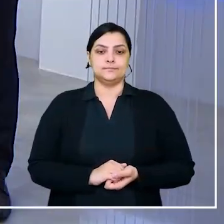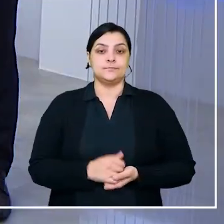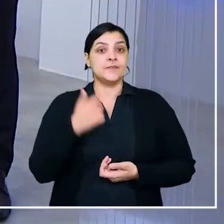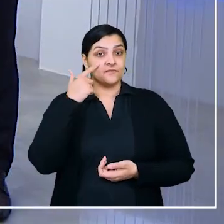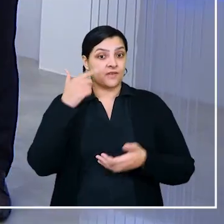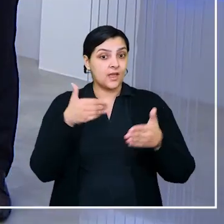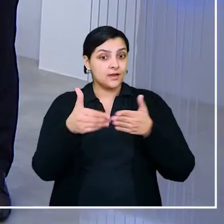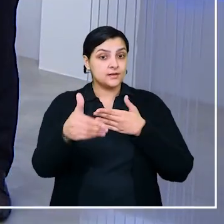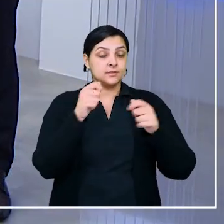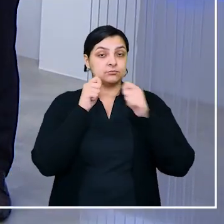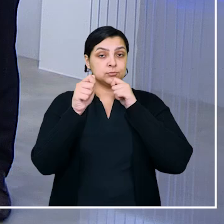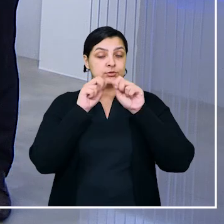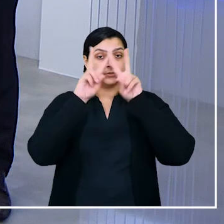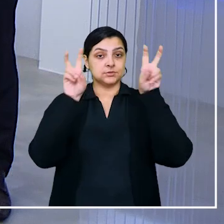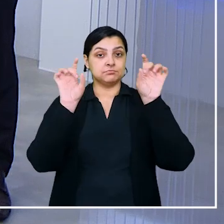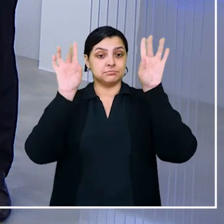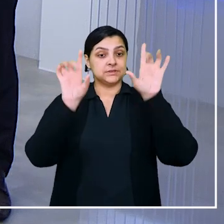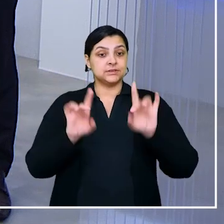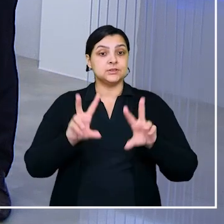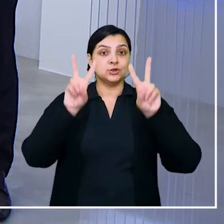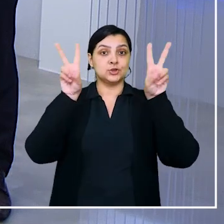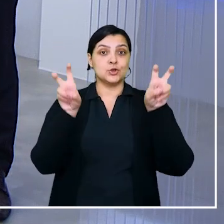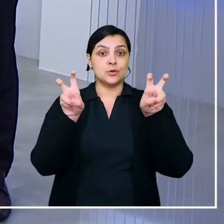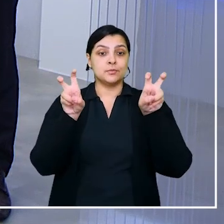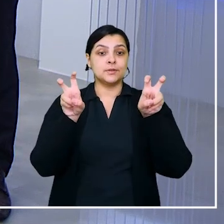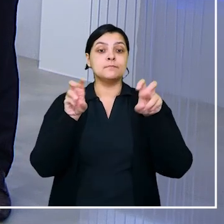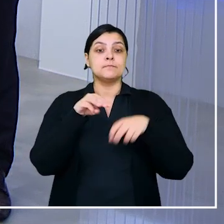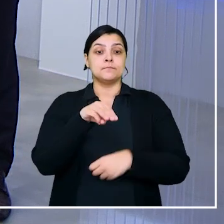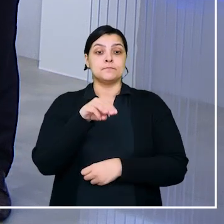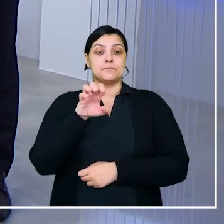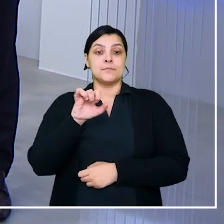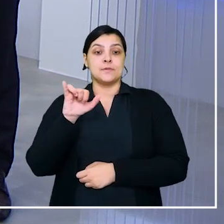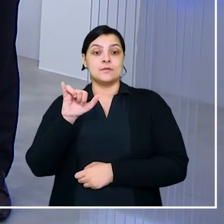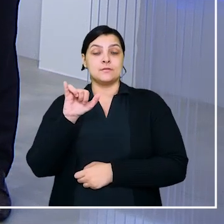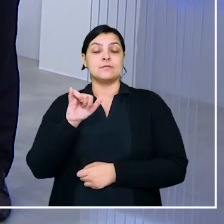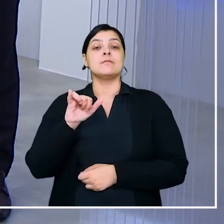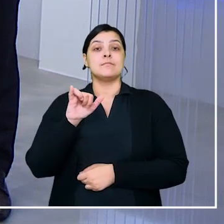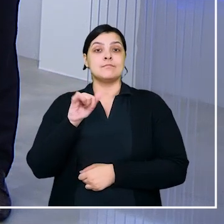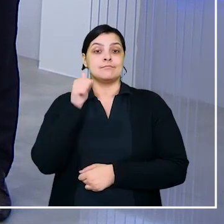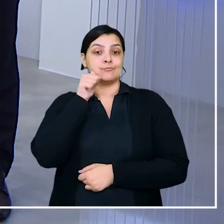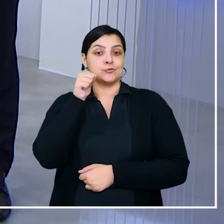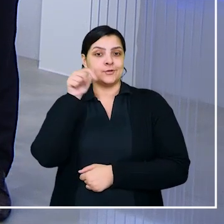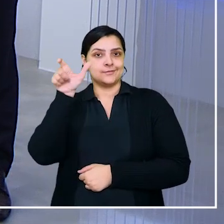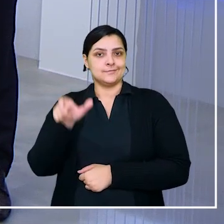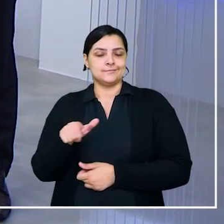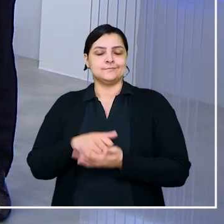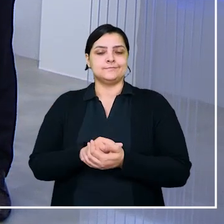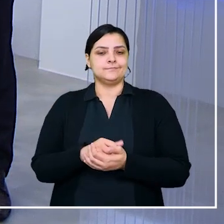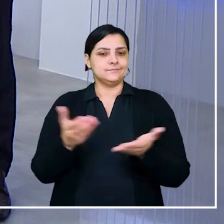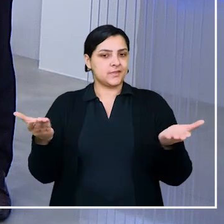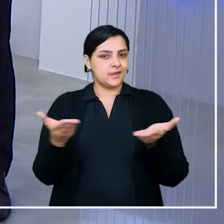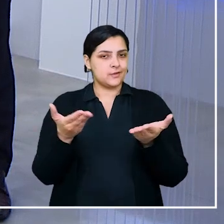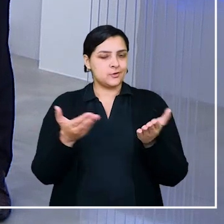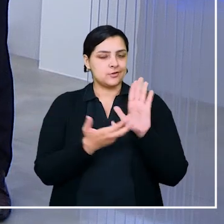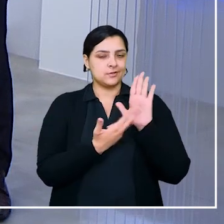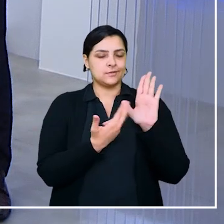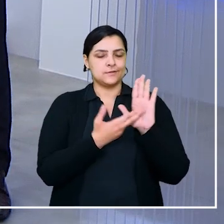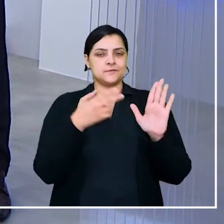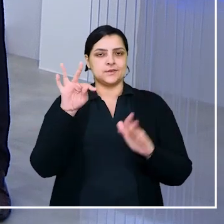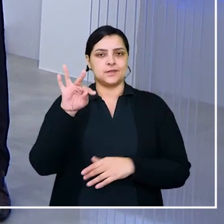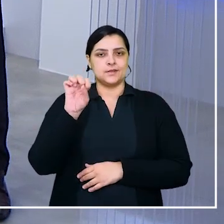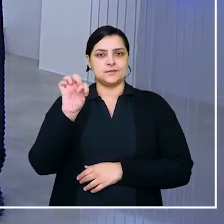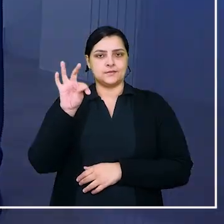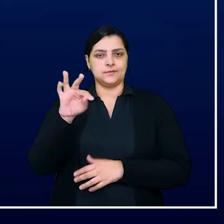E você vai ver ainda uma reportagem especial sobre microempreendedoras individuais. Essas e outras notícias agora no